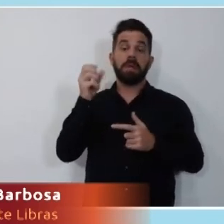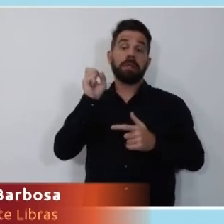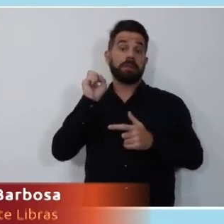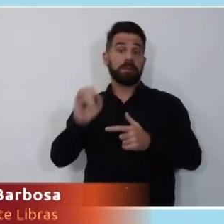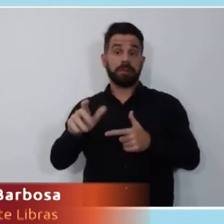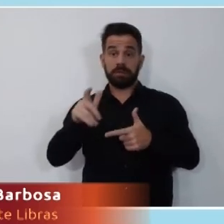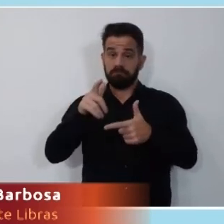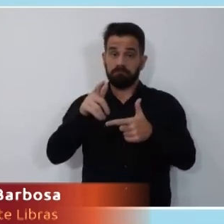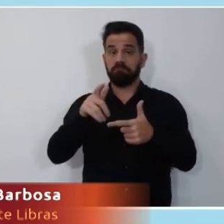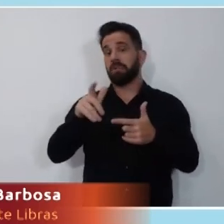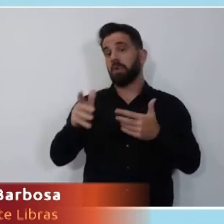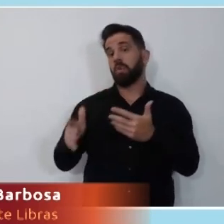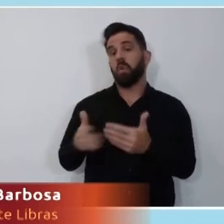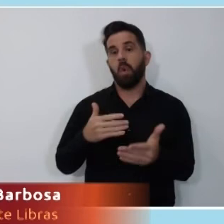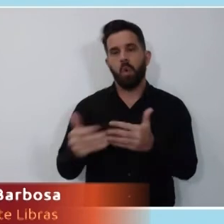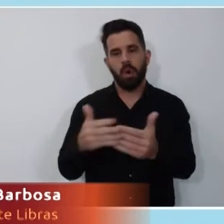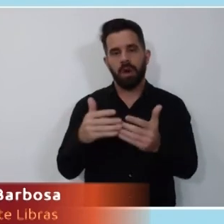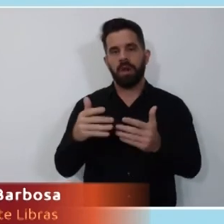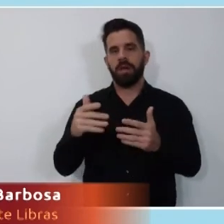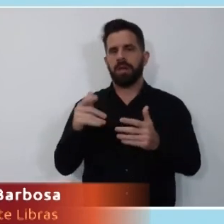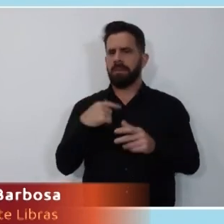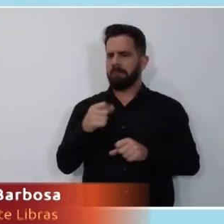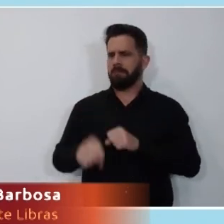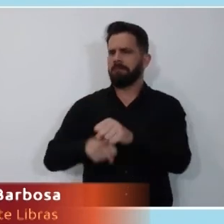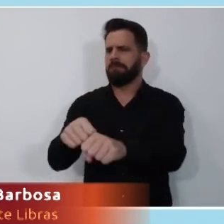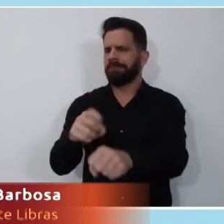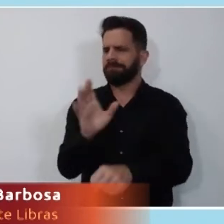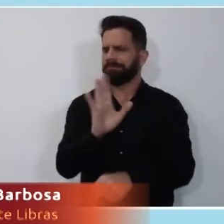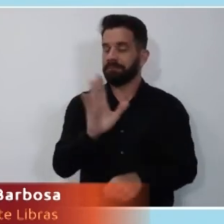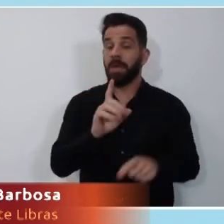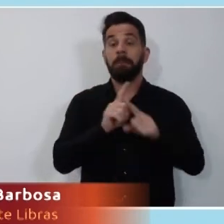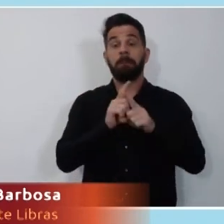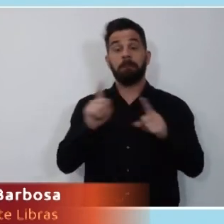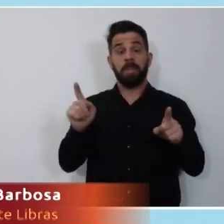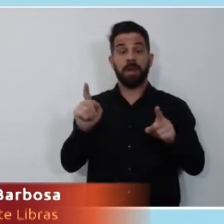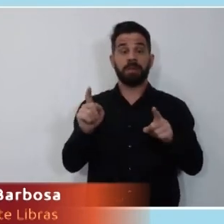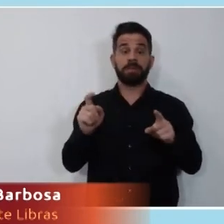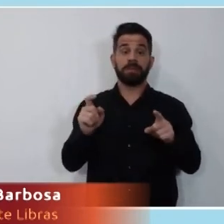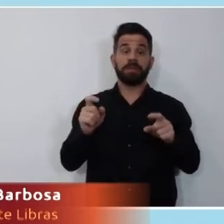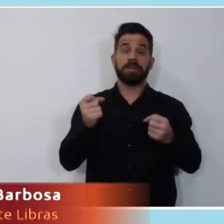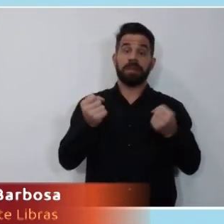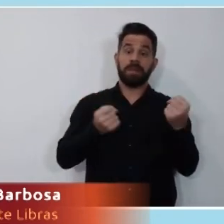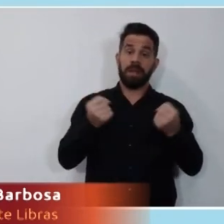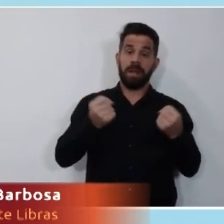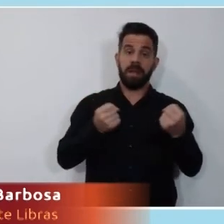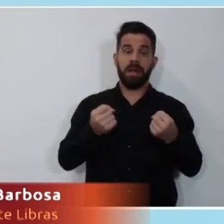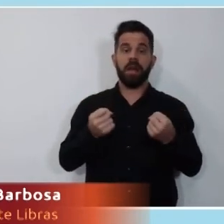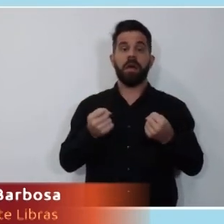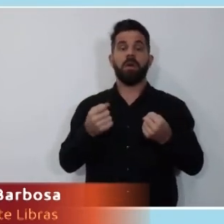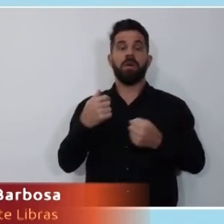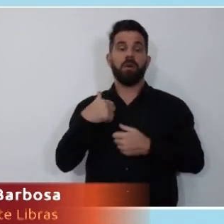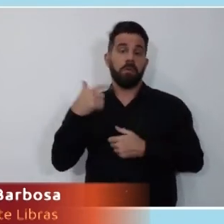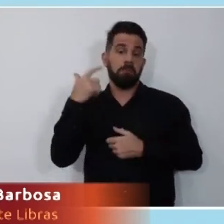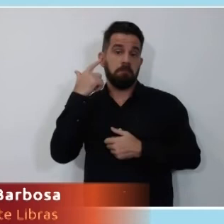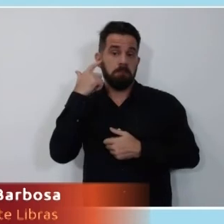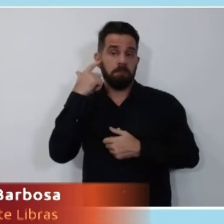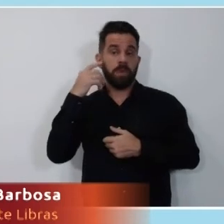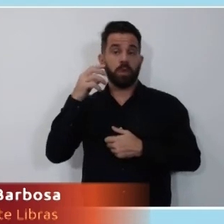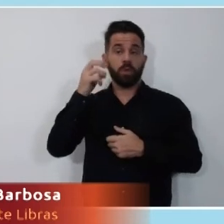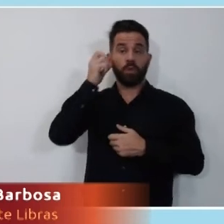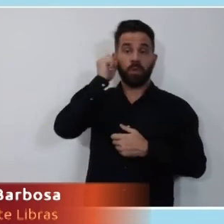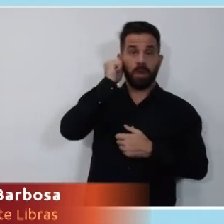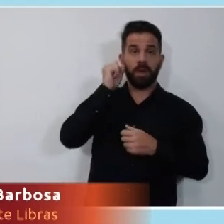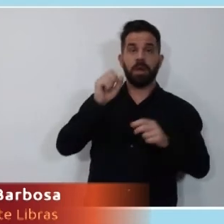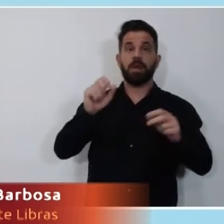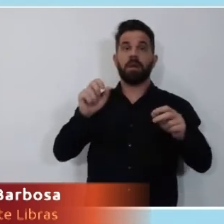na verdade, eu acho que ciclista é melhor não, né? Mas se você tiver de carro ou tiver de ônibus e quiser escutar a gente e quiser saber mais sobre